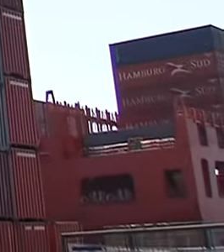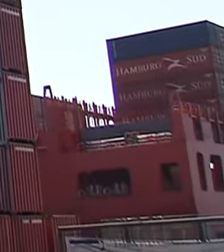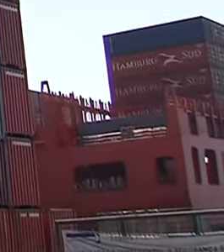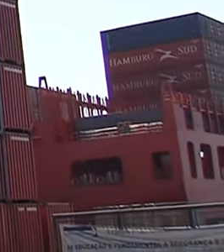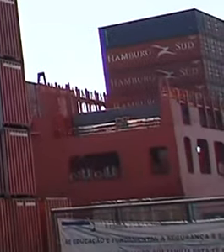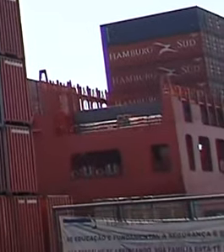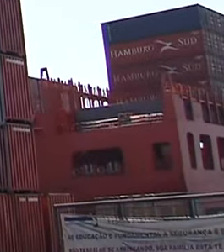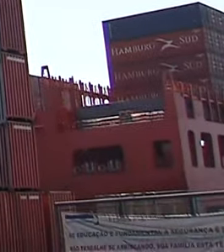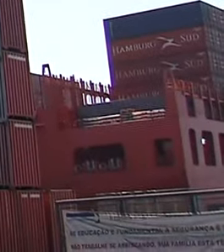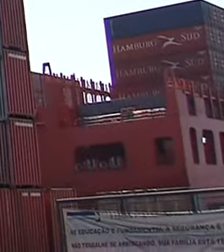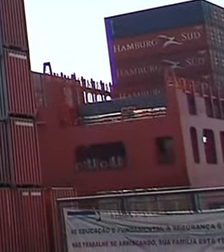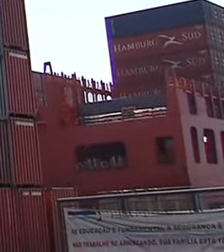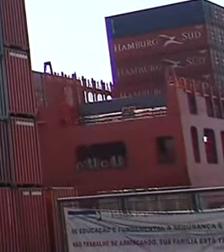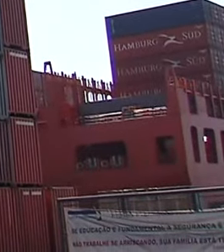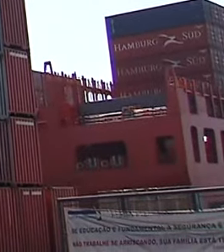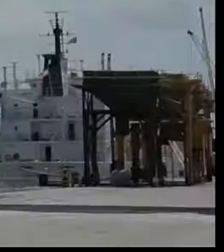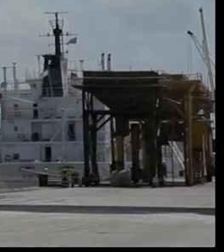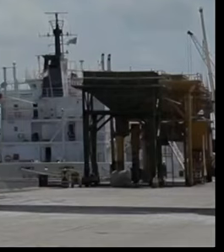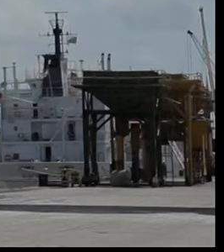Tchau!